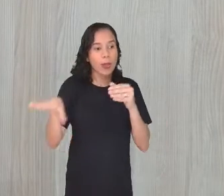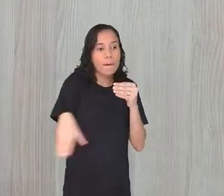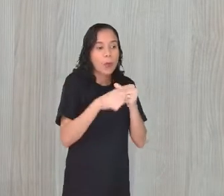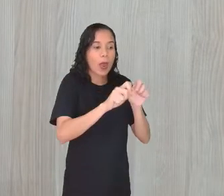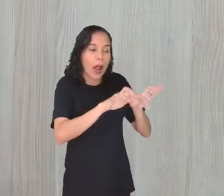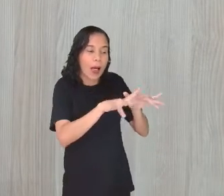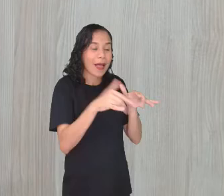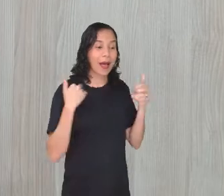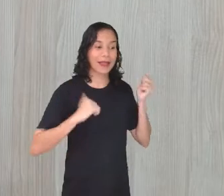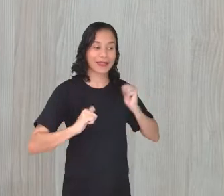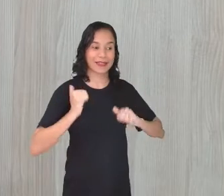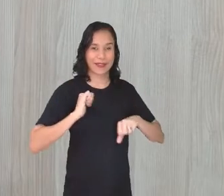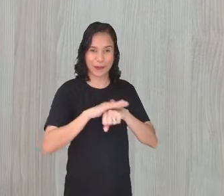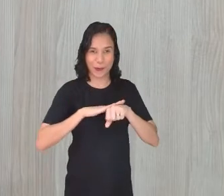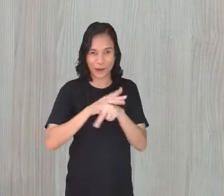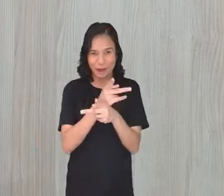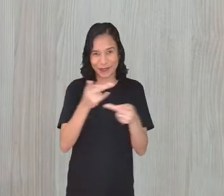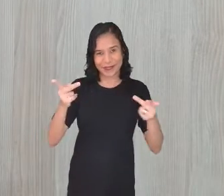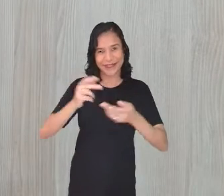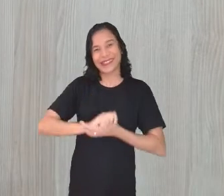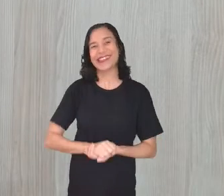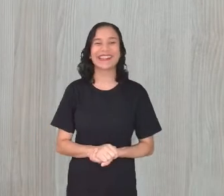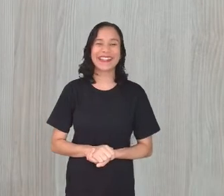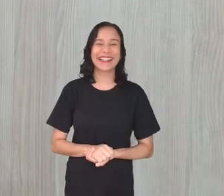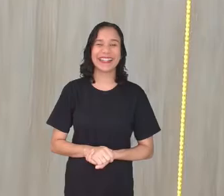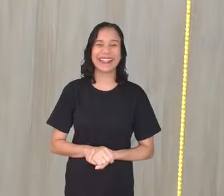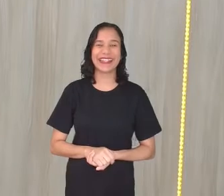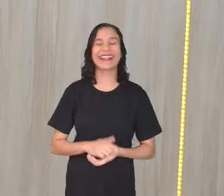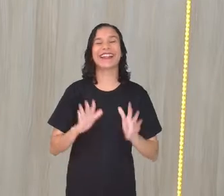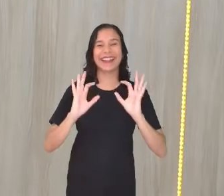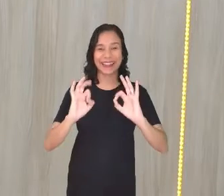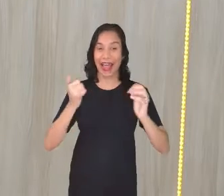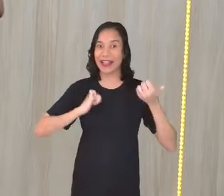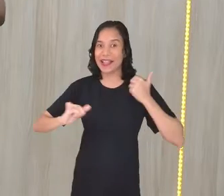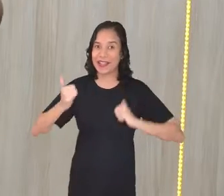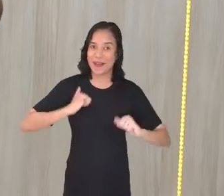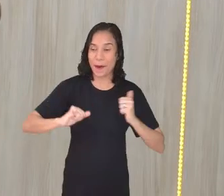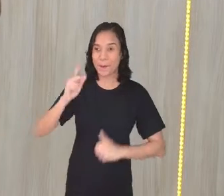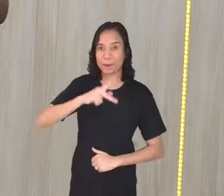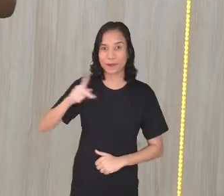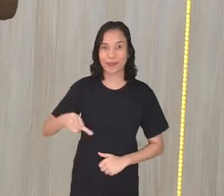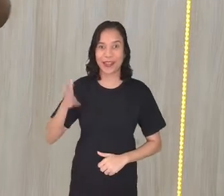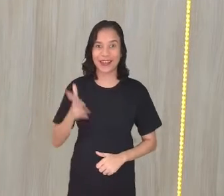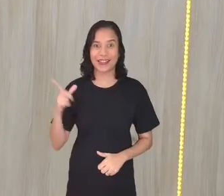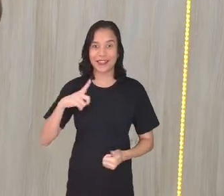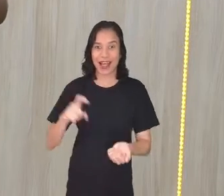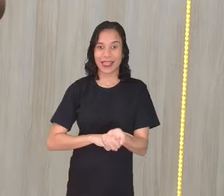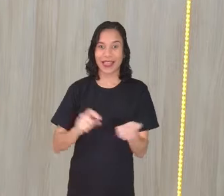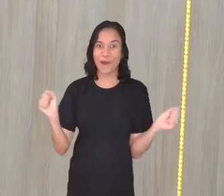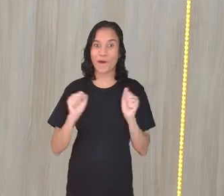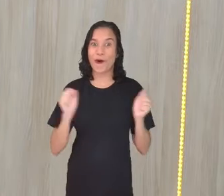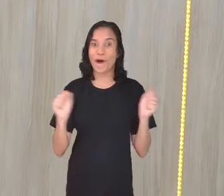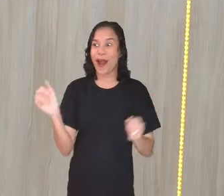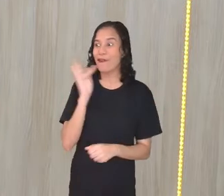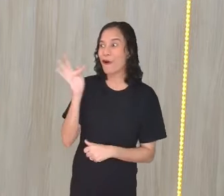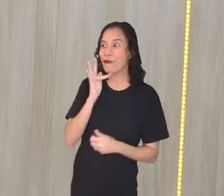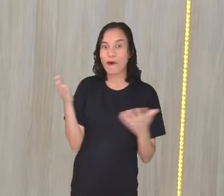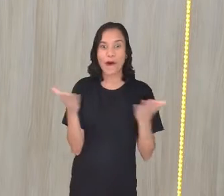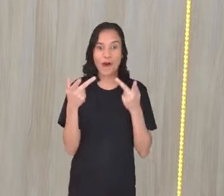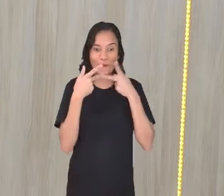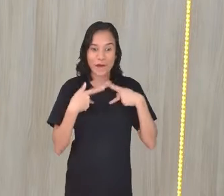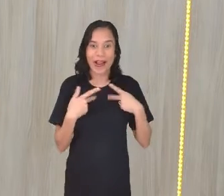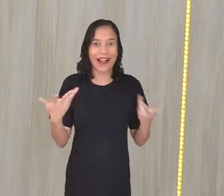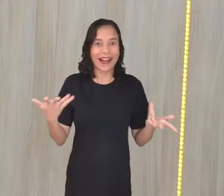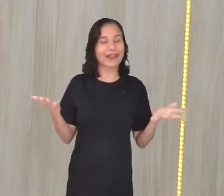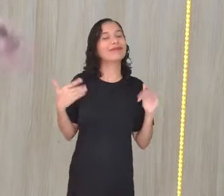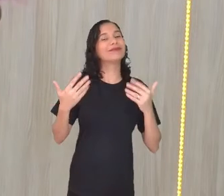que eu estou ansiosa para conversar com vocês. Tá mesmo, viu? A professora Camille já fica, ó, qual é a fofoca do dia que esses meninos vão contar pra